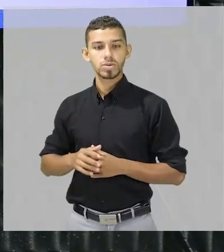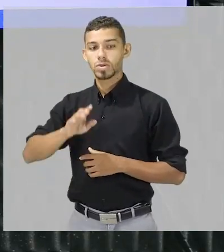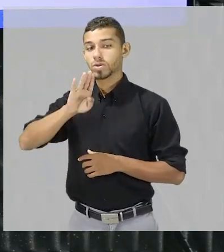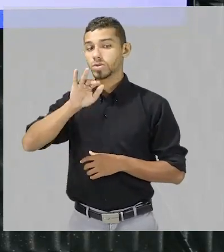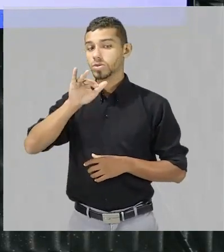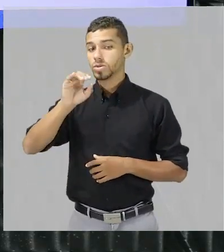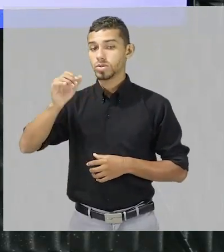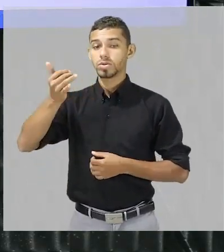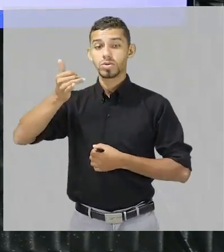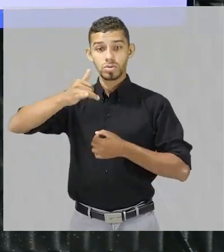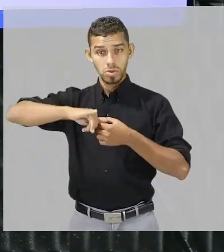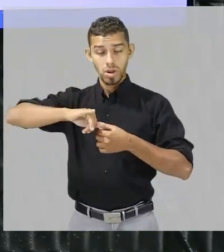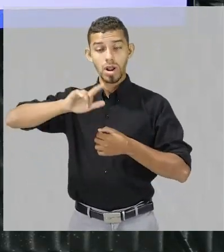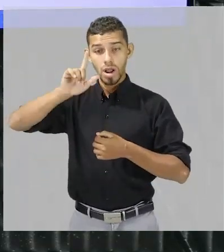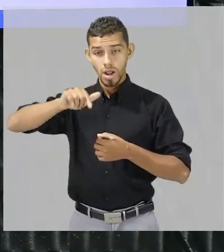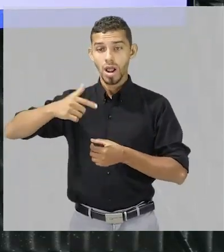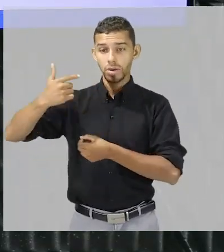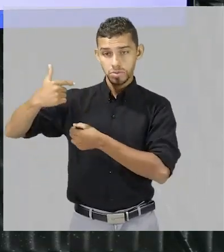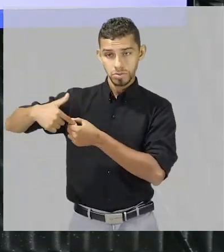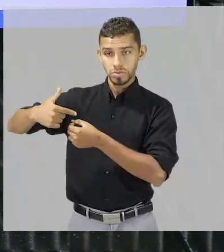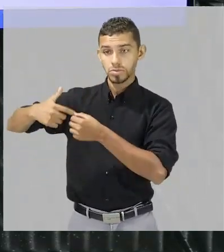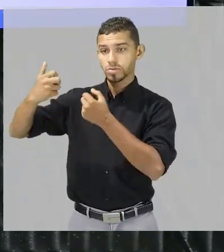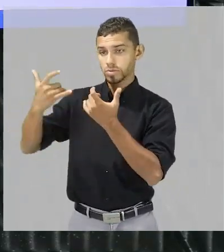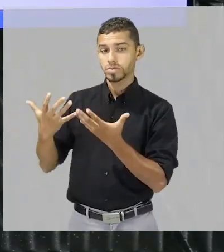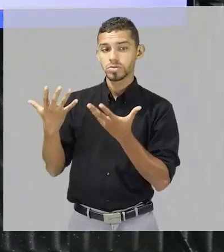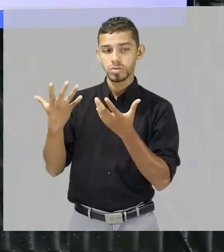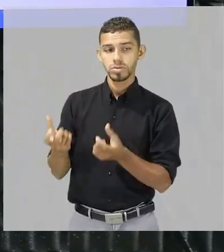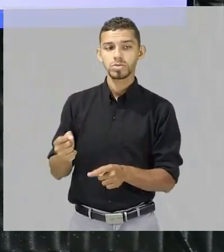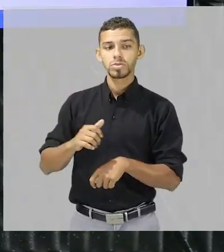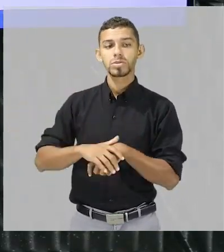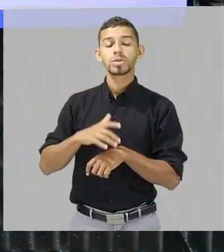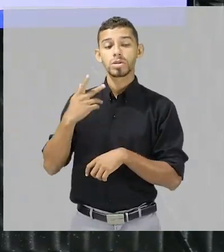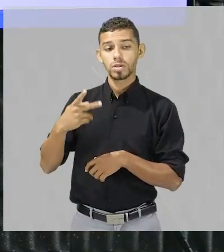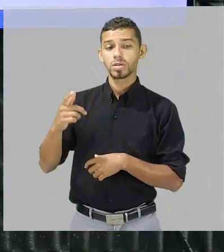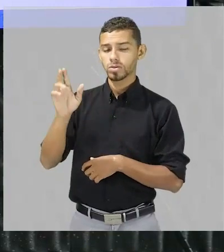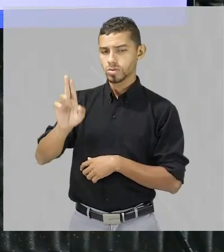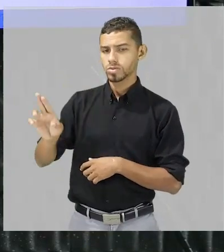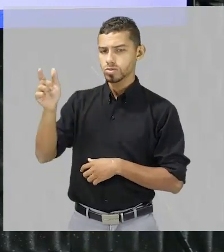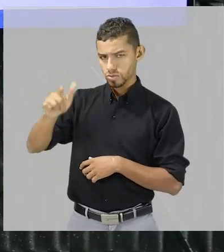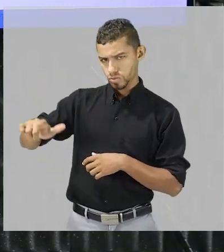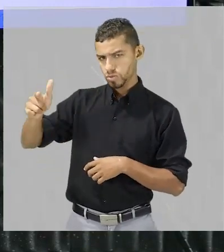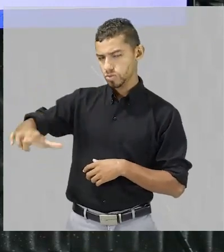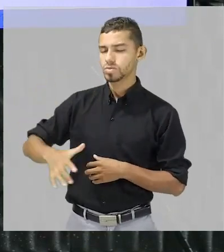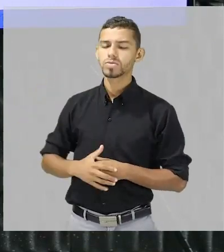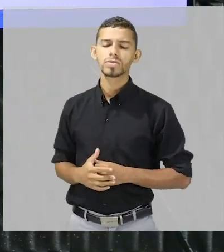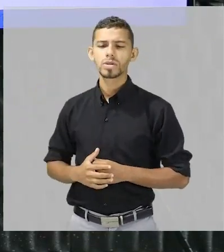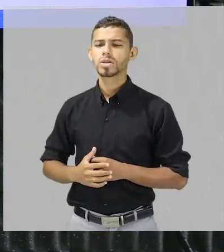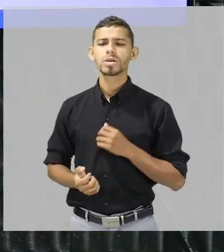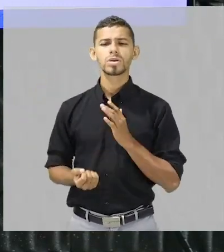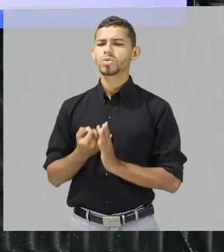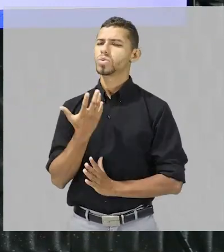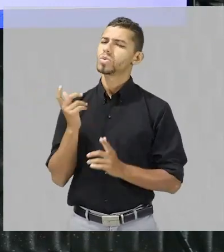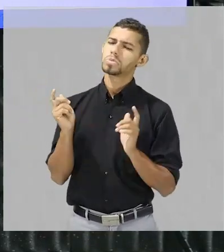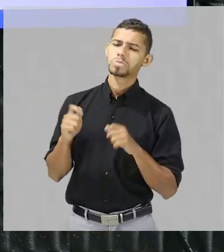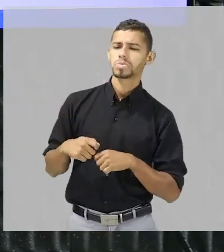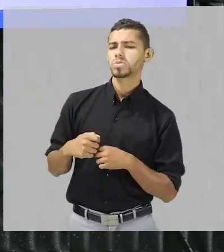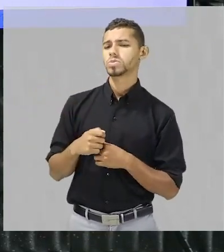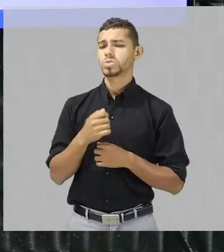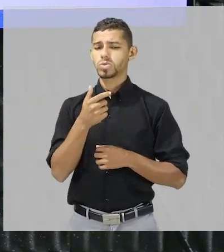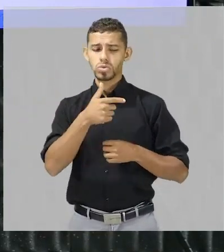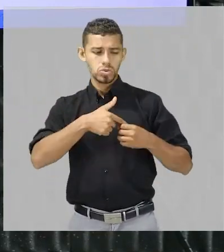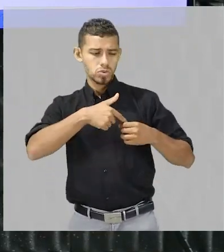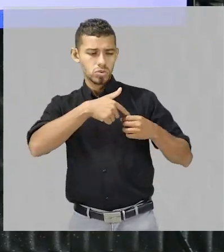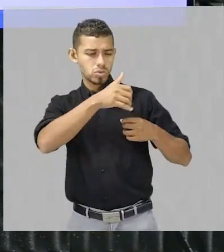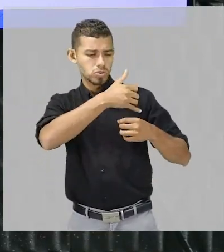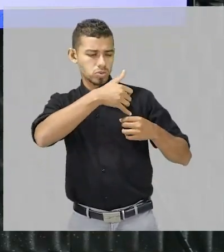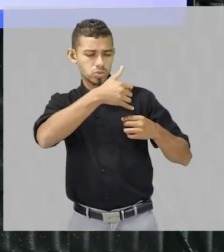biodiesel é um biocombustível obtido a partir de fontes renováveis, que surgiu como alternativa ao uso do